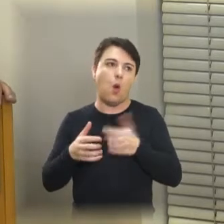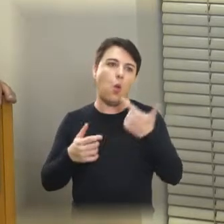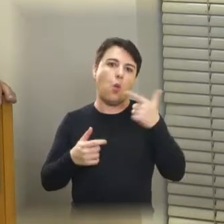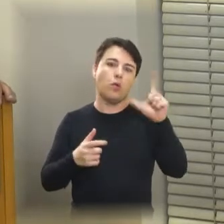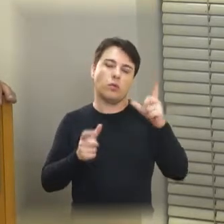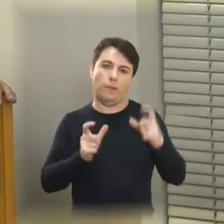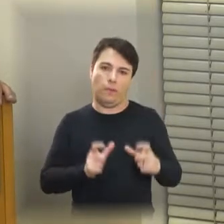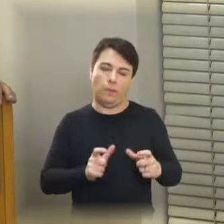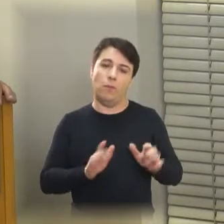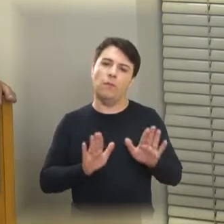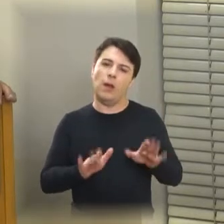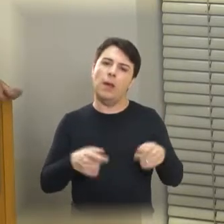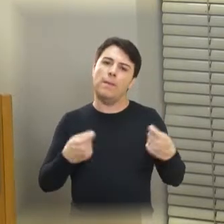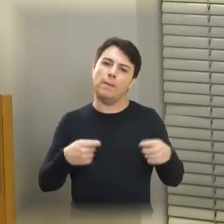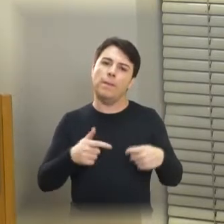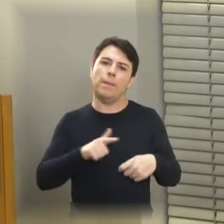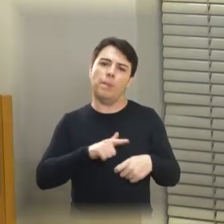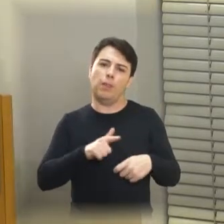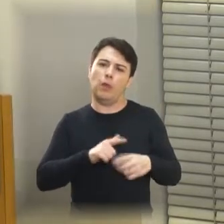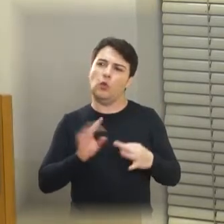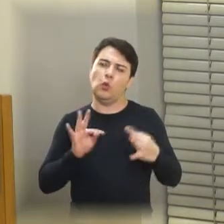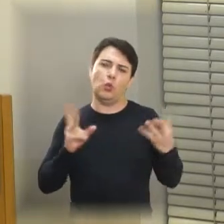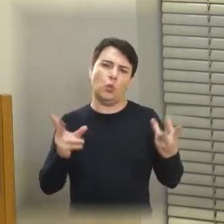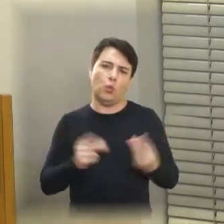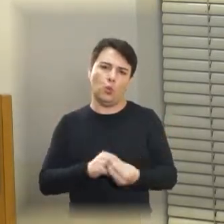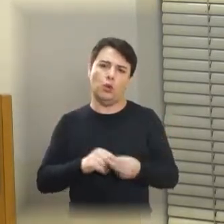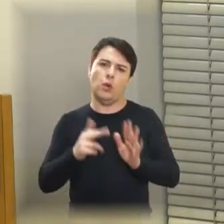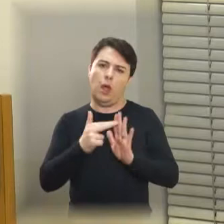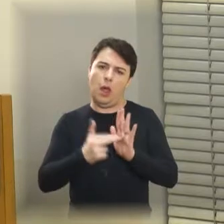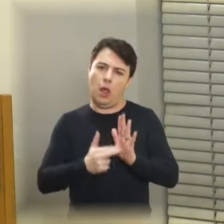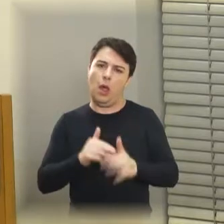Mas tem que ter todas as ponderações. Era isso aí. Muito obrigado.